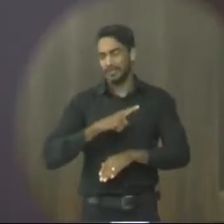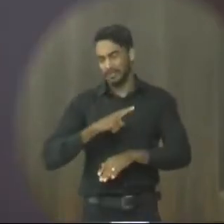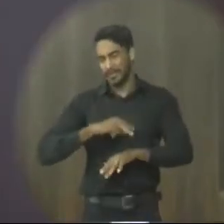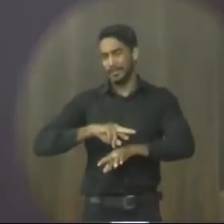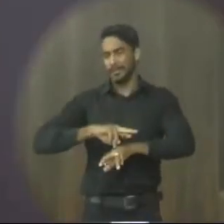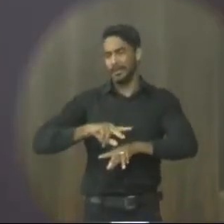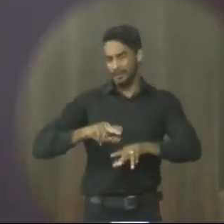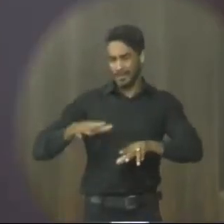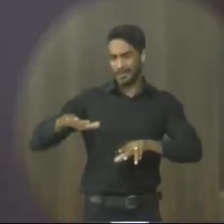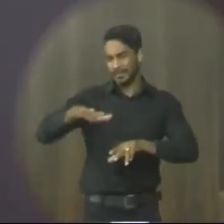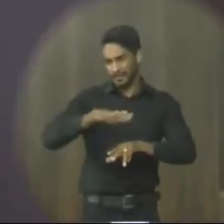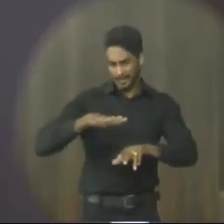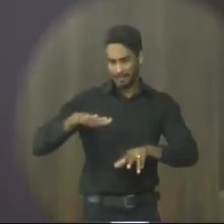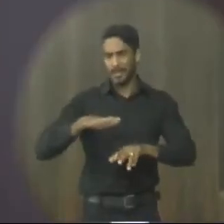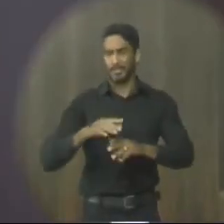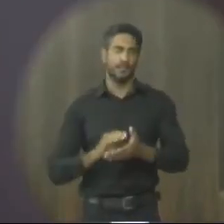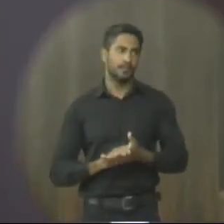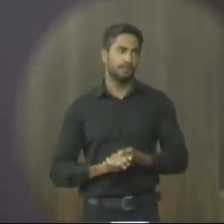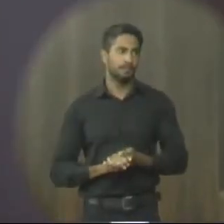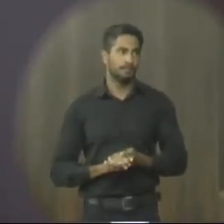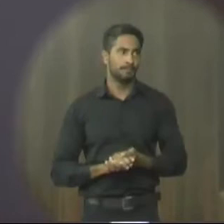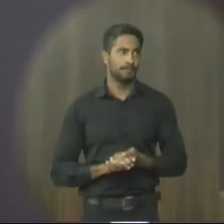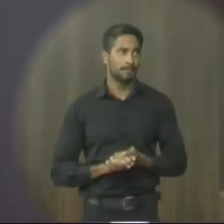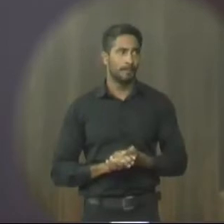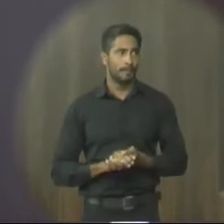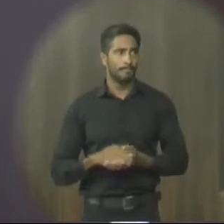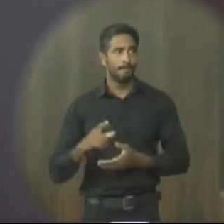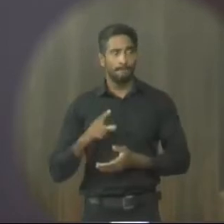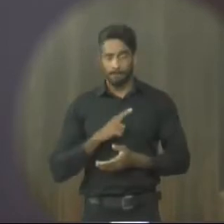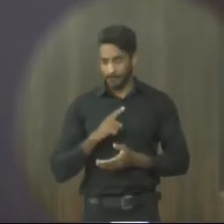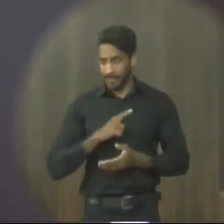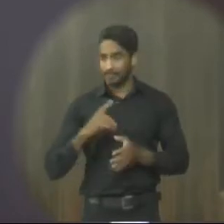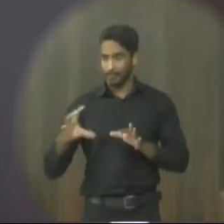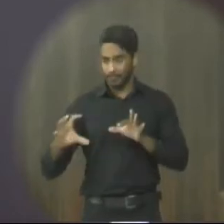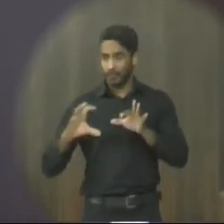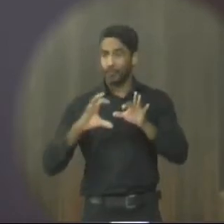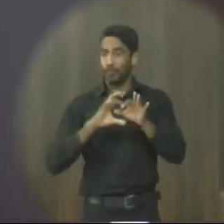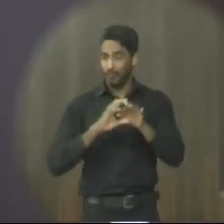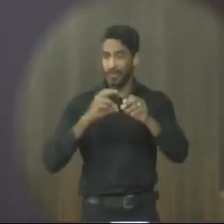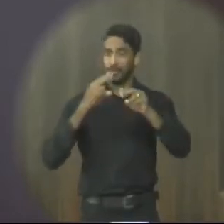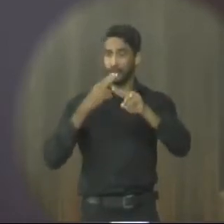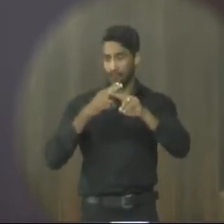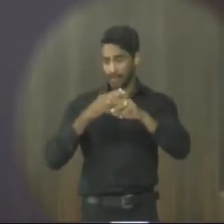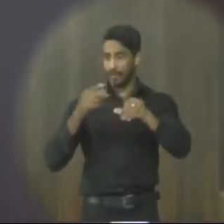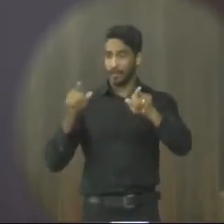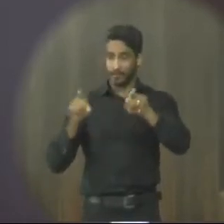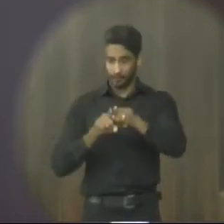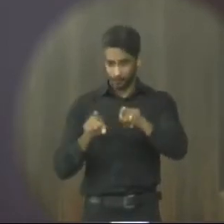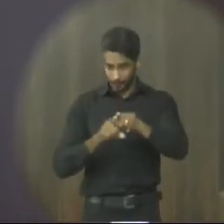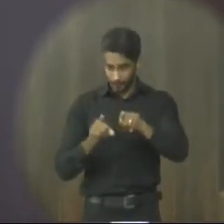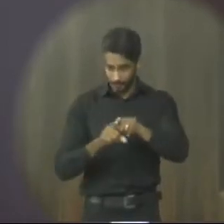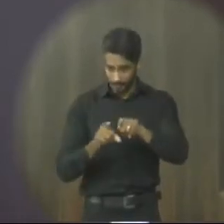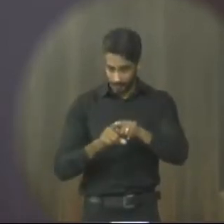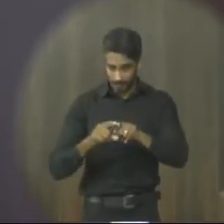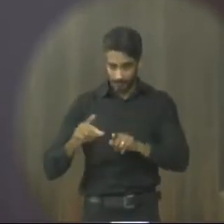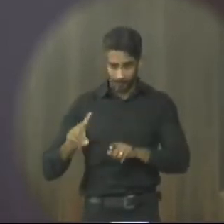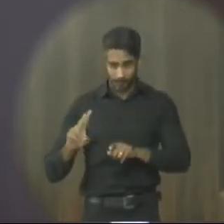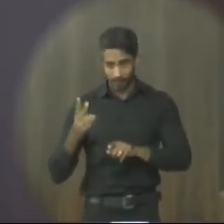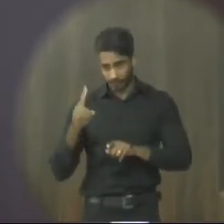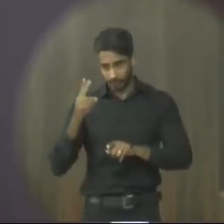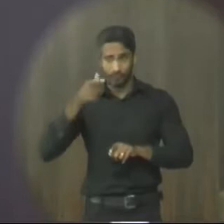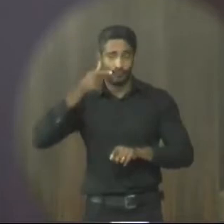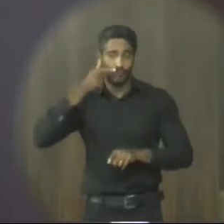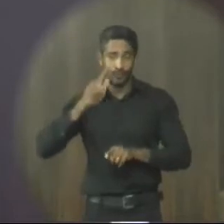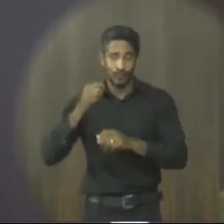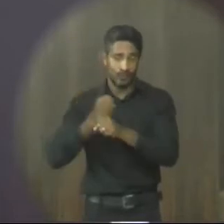na parte de pavimentação urbana. Temos um convênio também com a Caixa Econômica, um valor que a gente conseguiu